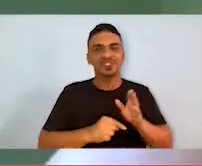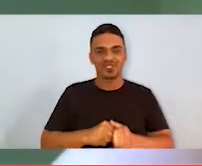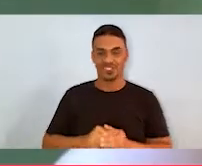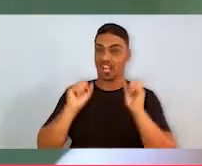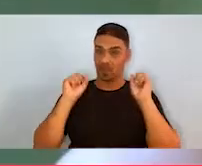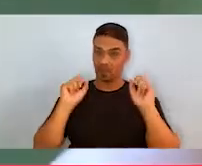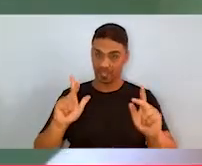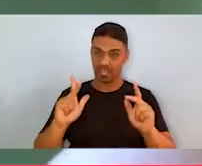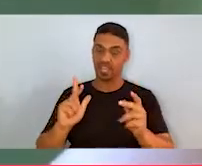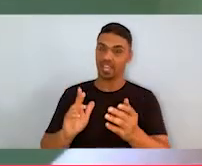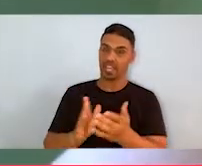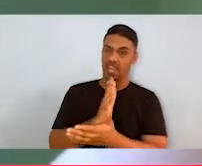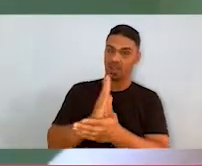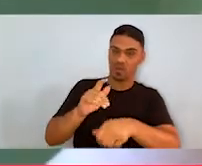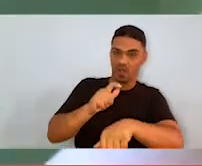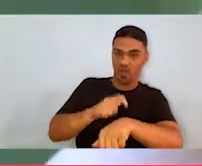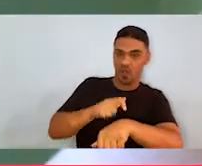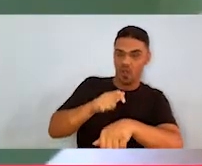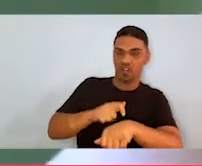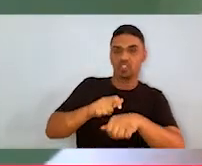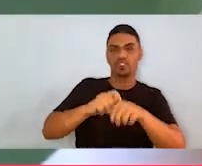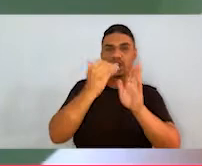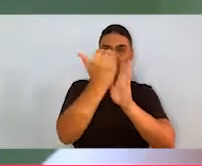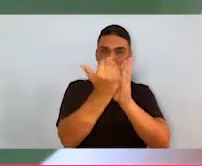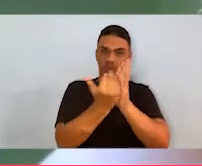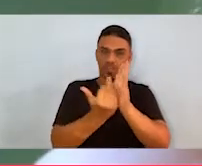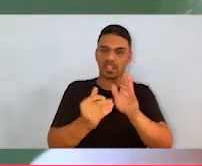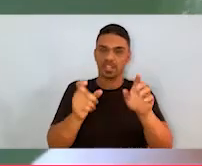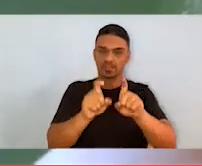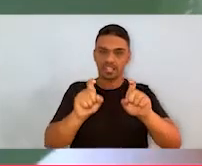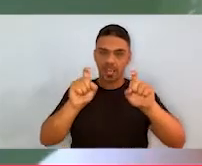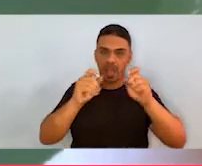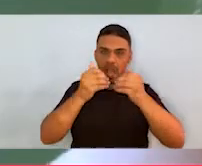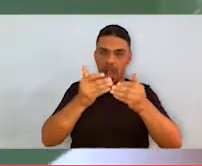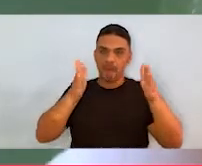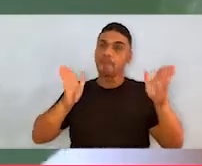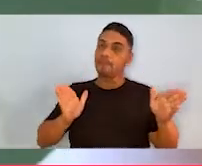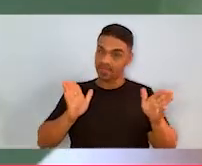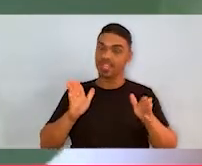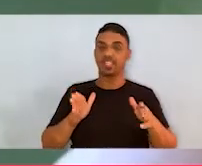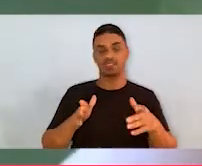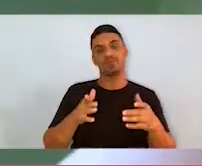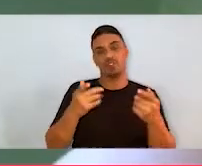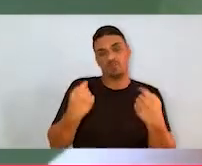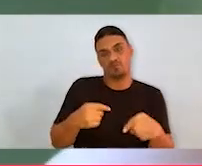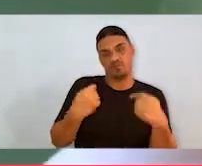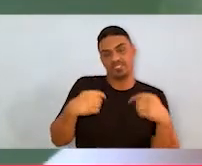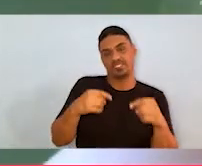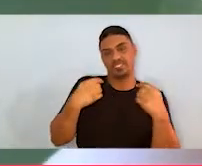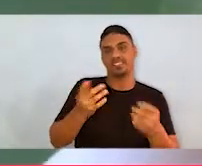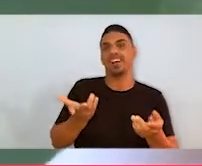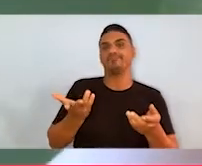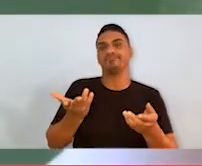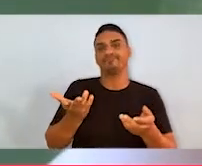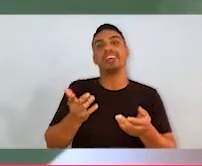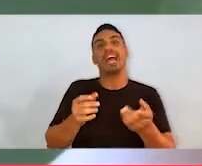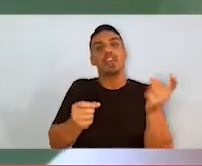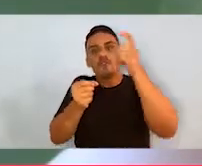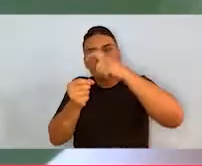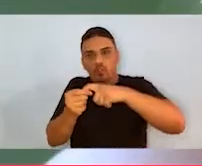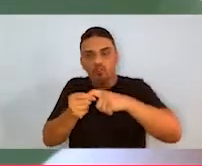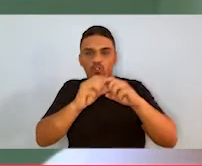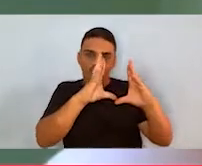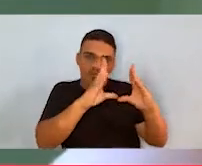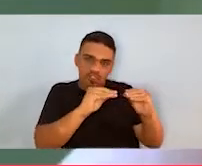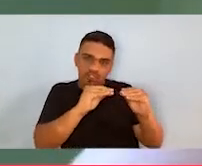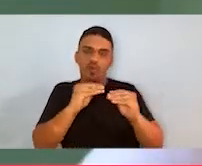também, aí vai ter horas que eu vou estar com o Pisquel aberto, ou com a minha apresentação aberta, e eu vou ter que ler quando eu voltar aqui, mas